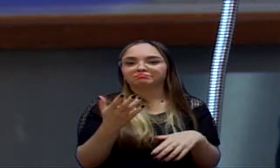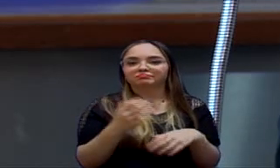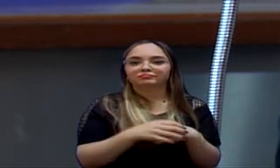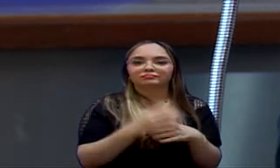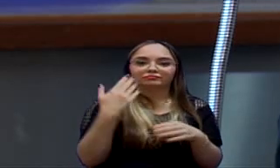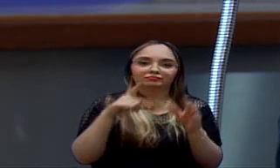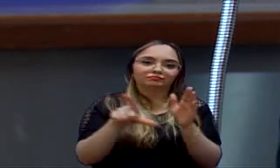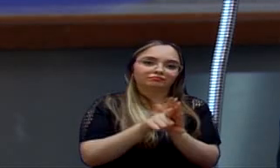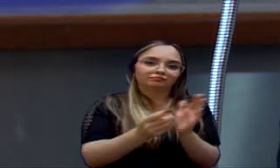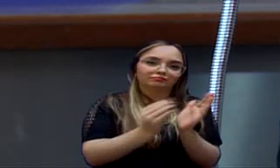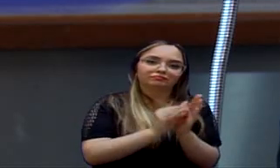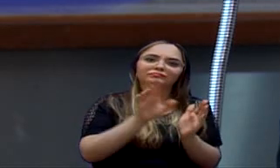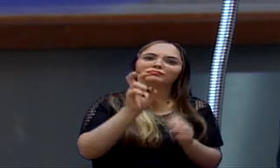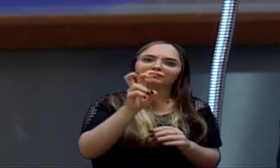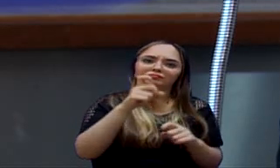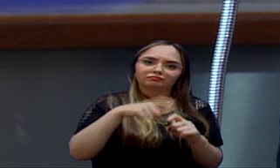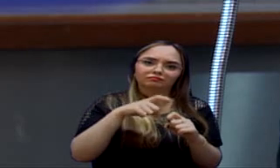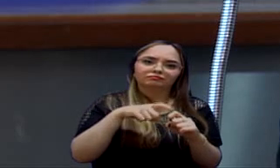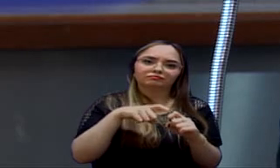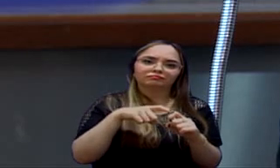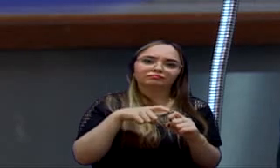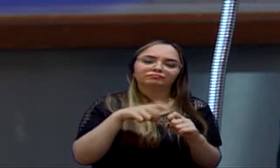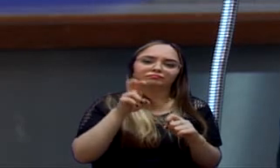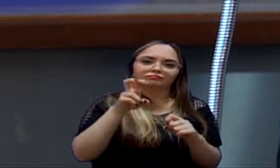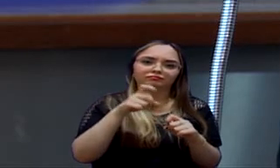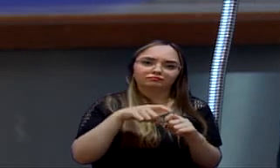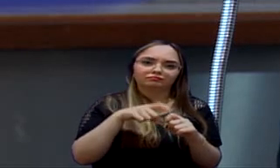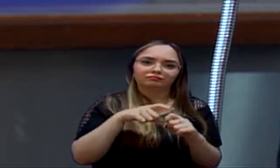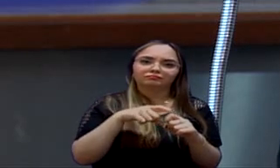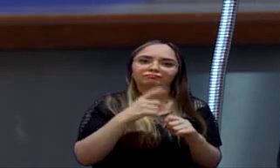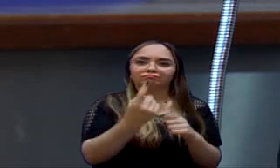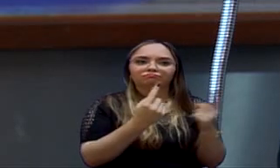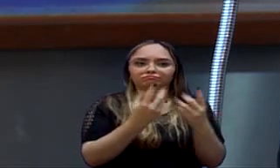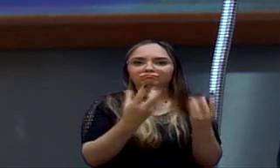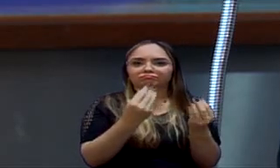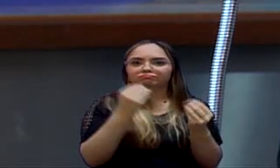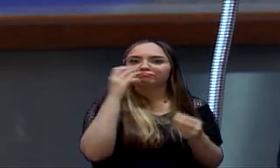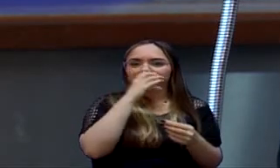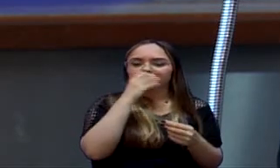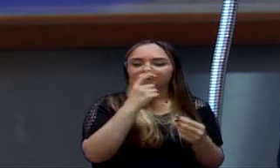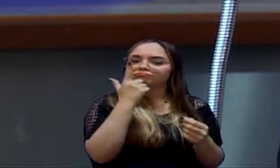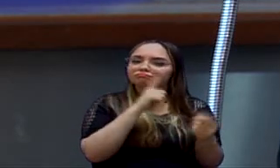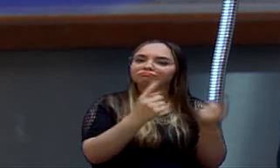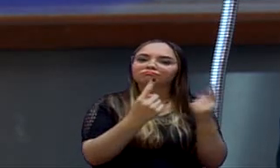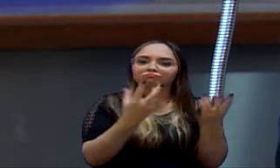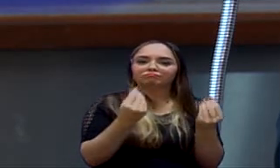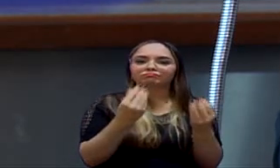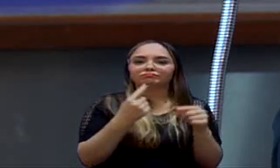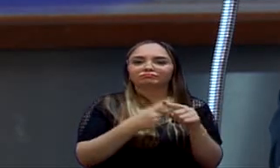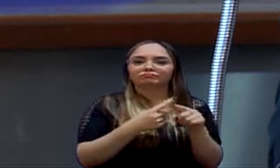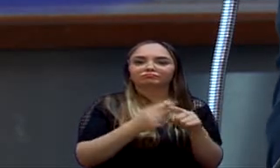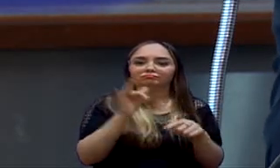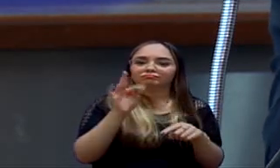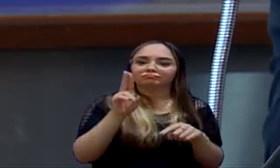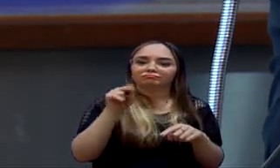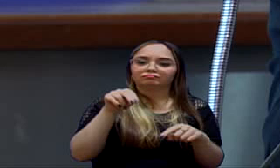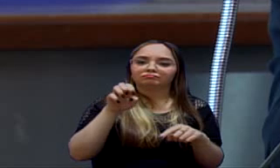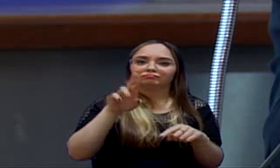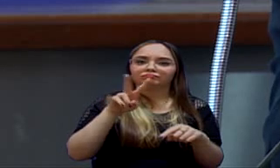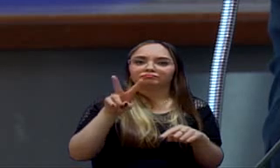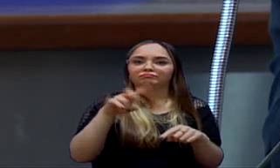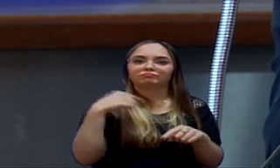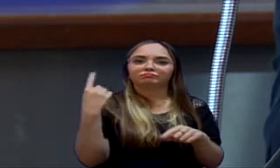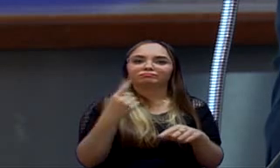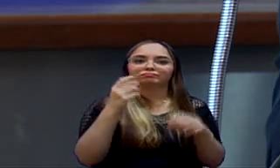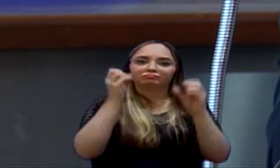foi pista na lei Mas cinco médicos ele cinco médicos atendem bem o ambulatório da funcef Lembrando que a grande atendimento da função serve não